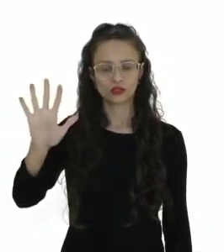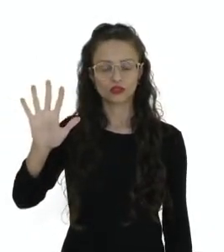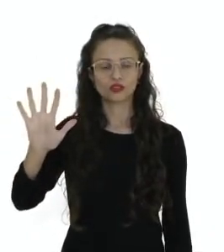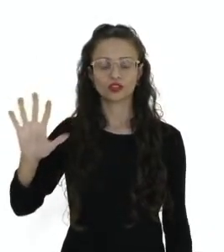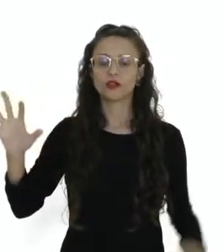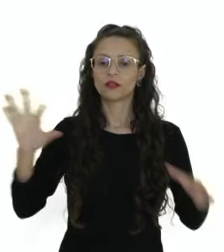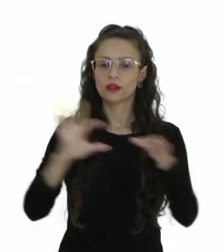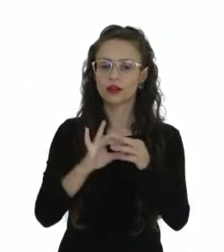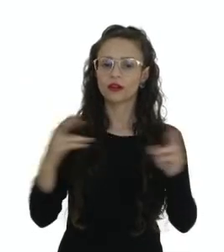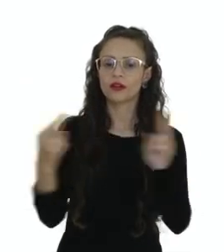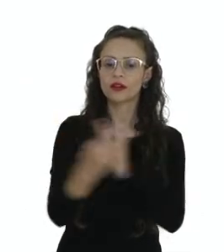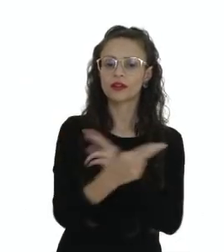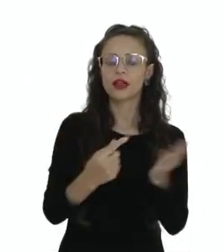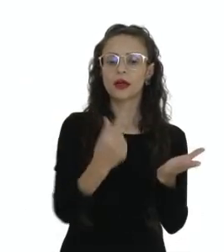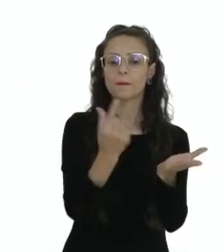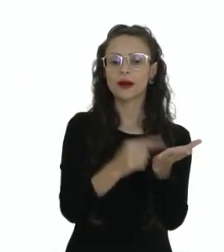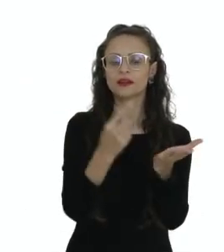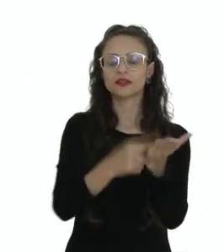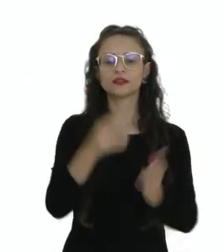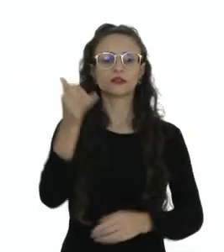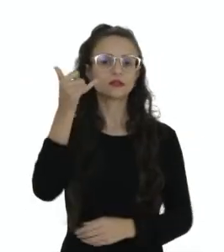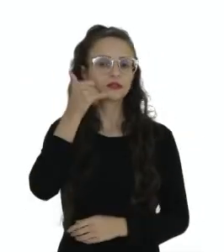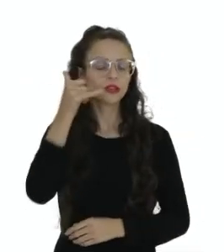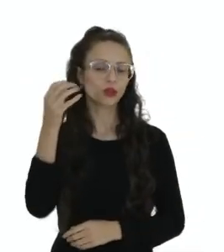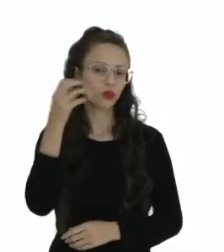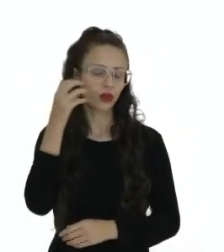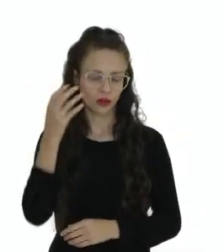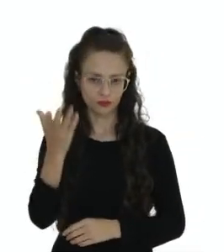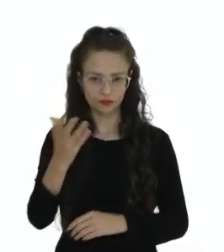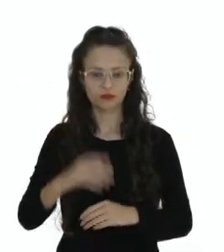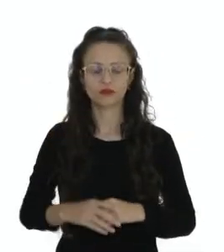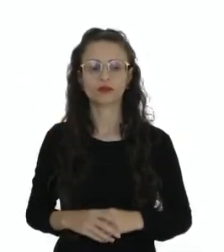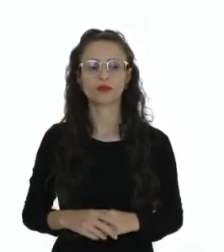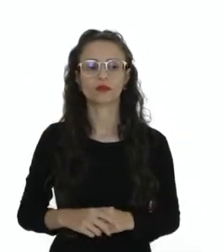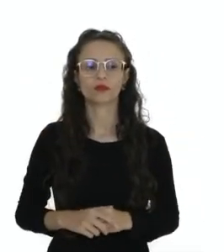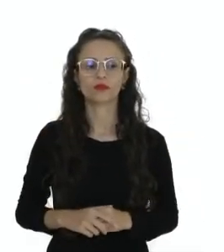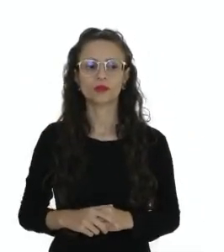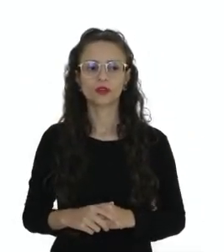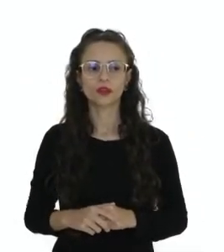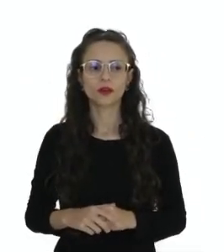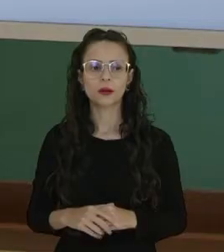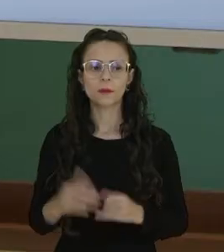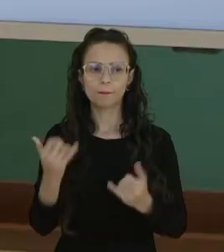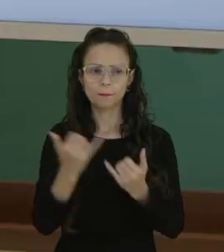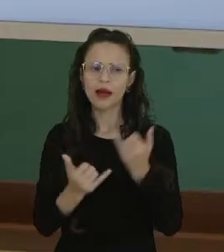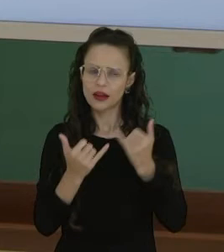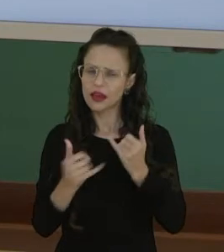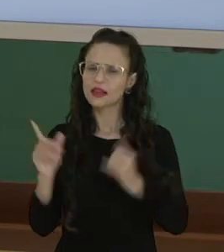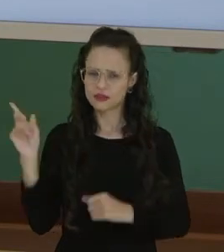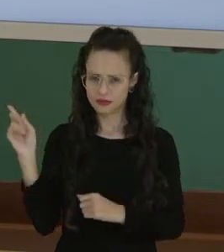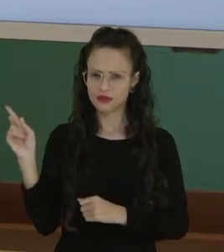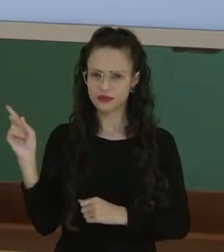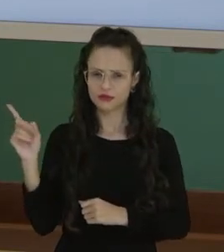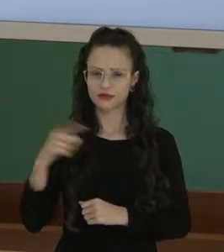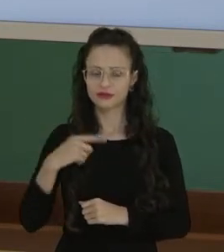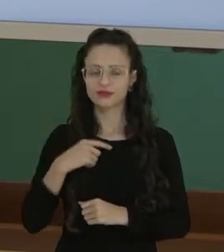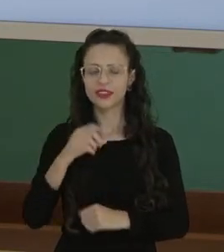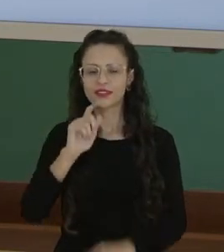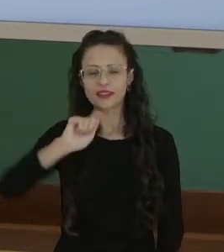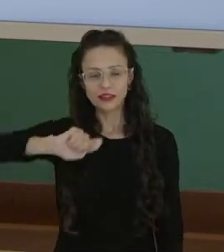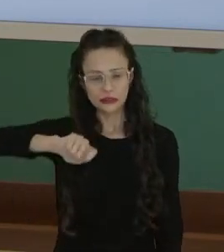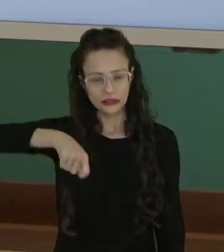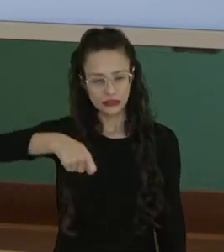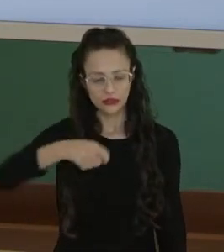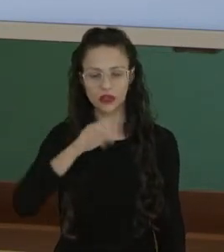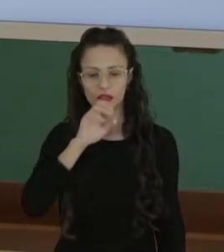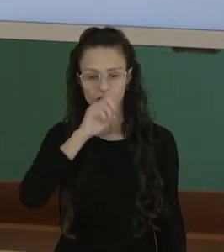tem relação com as baterias de celulares. Vejam, né? Dá ideia de bateria, porque afinal você tem um limão, certo?